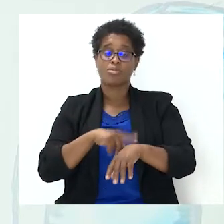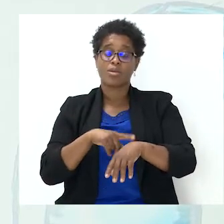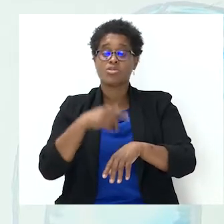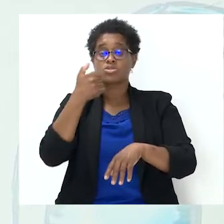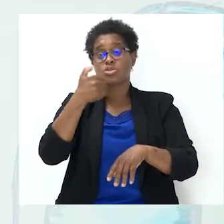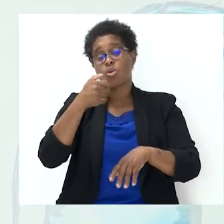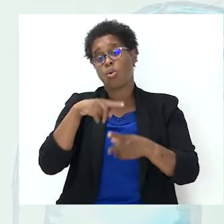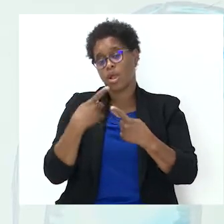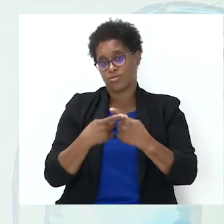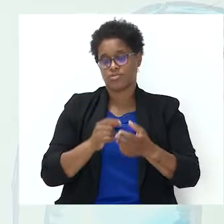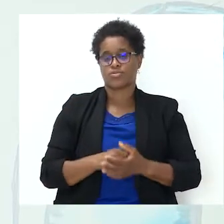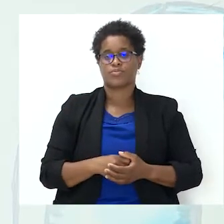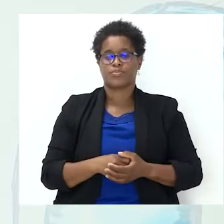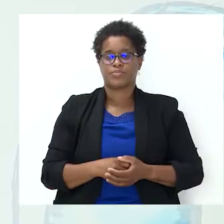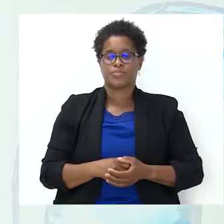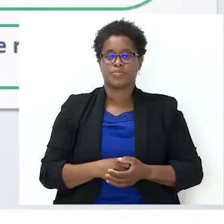5 anos.